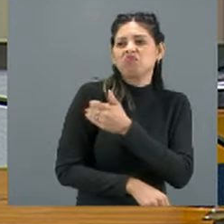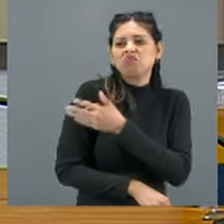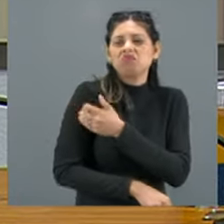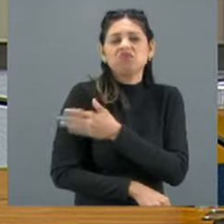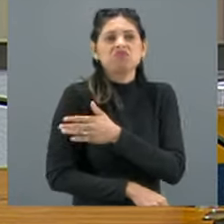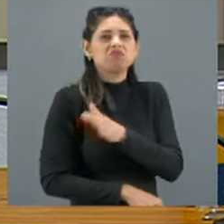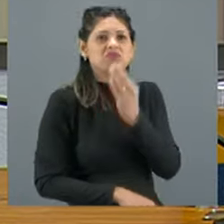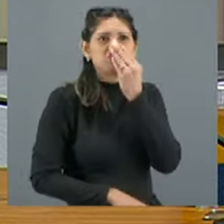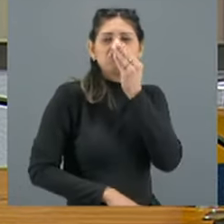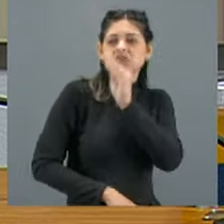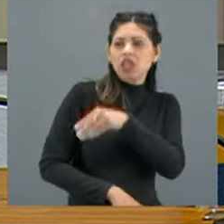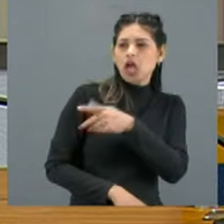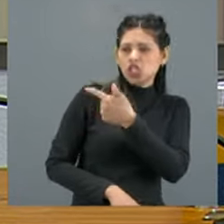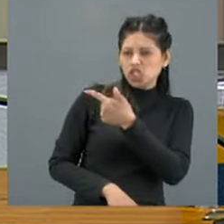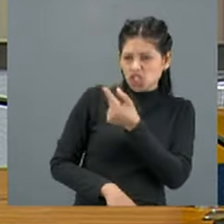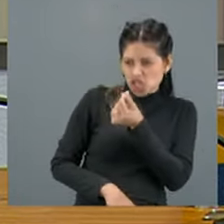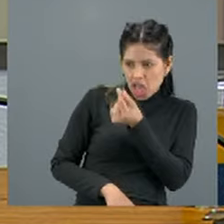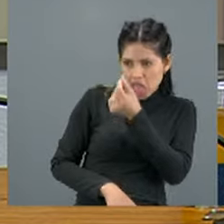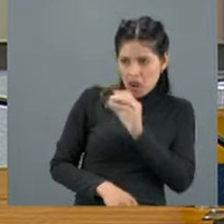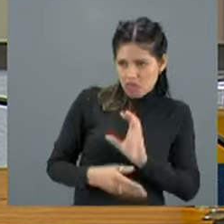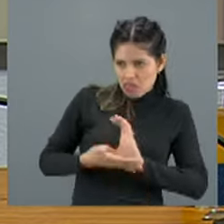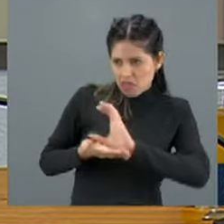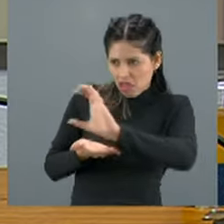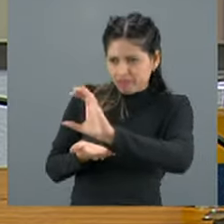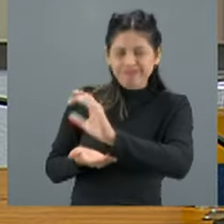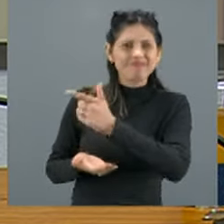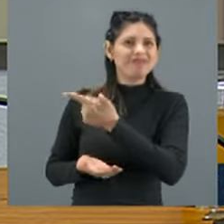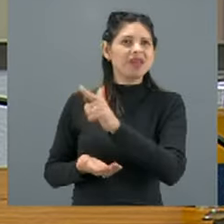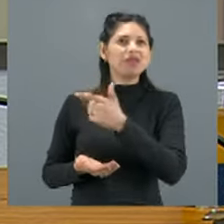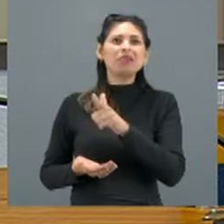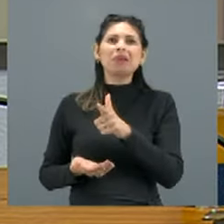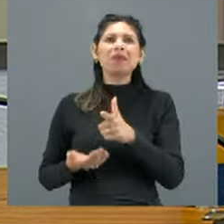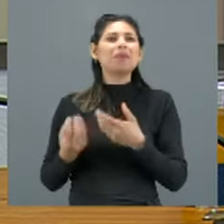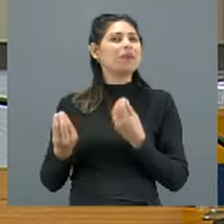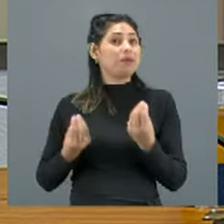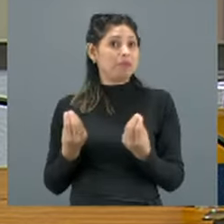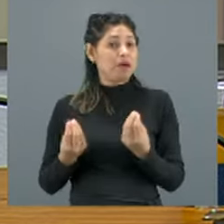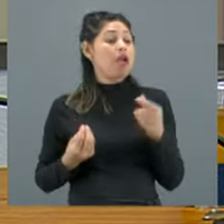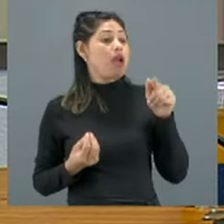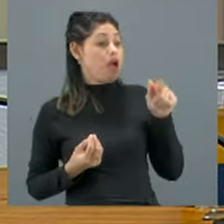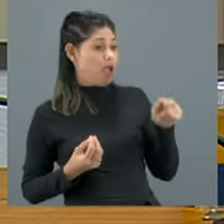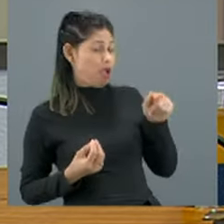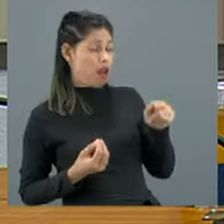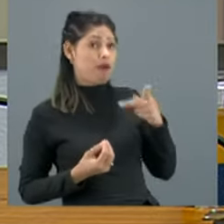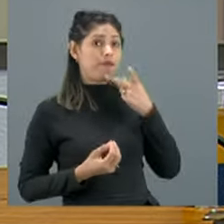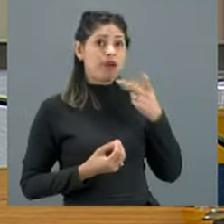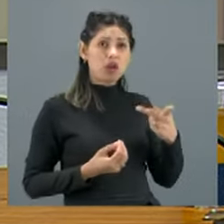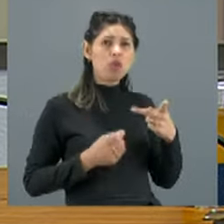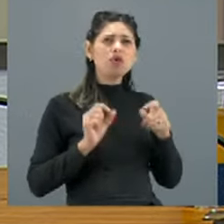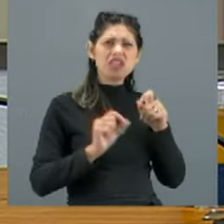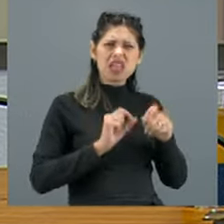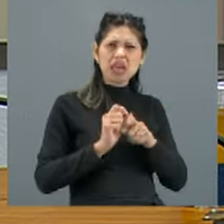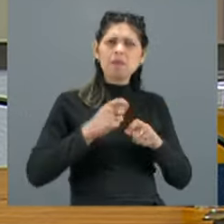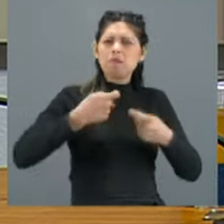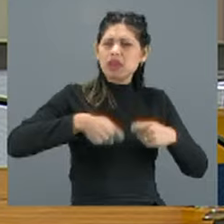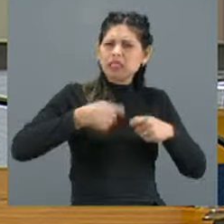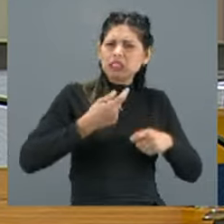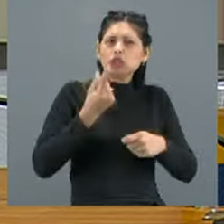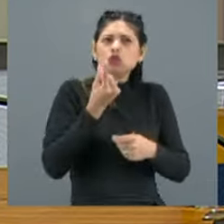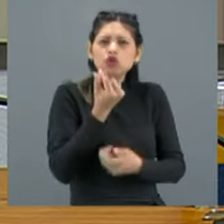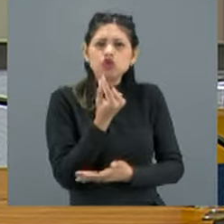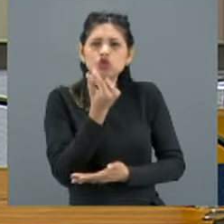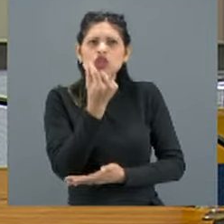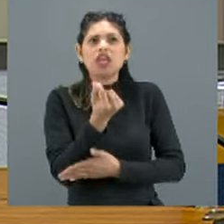Não tem dinheiro para isso. É como dizíamos aqui, quando aquelas ONGs dizem que para acessar o recurso da Alemanha, da